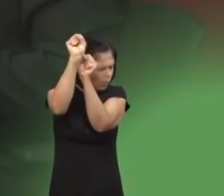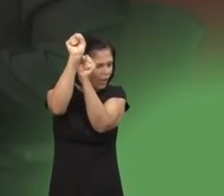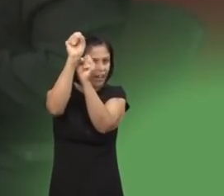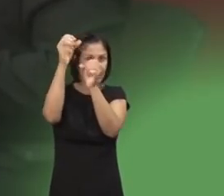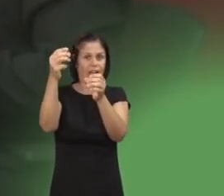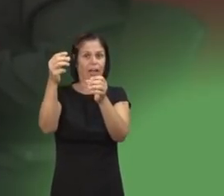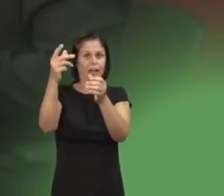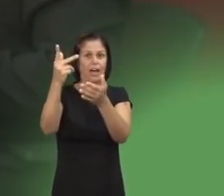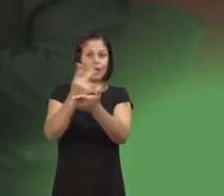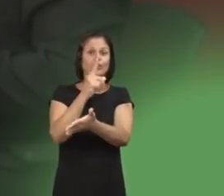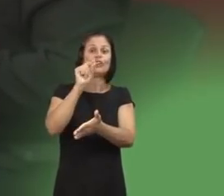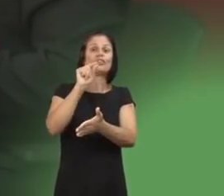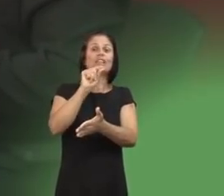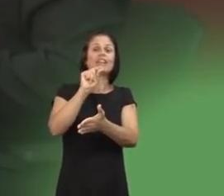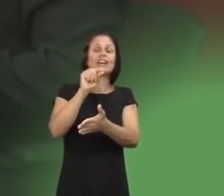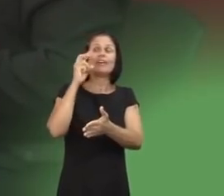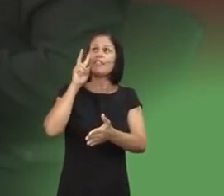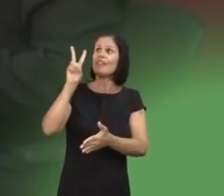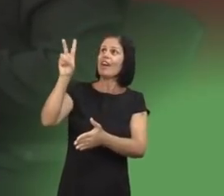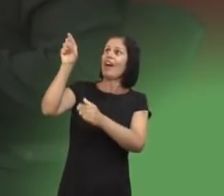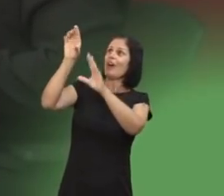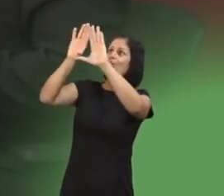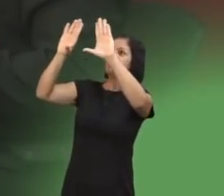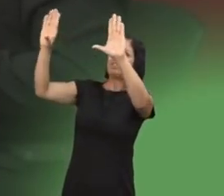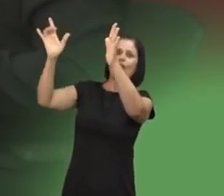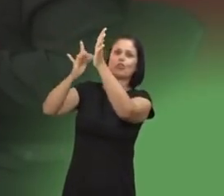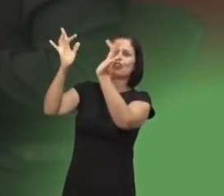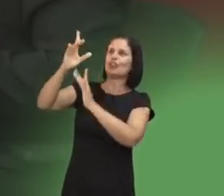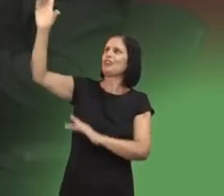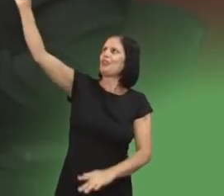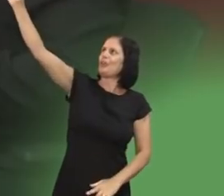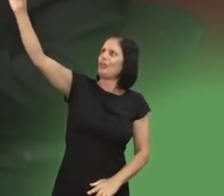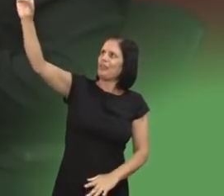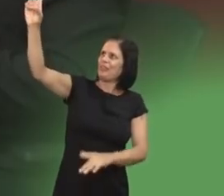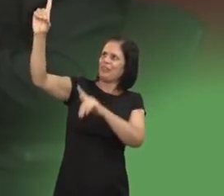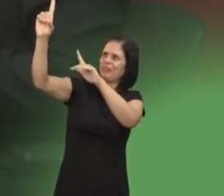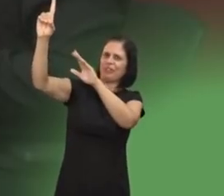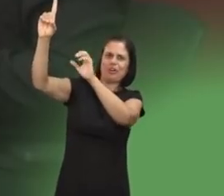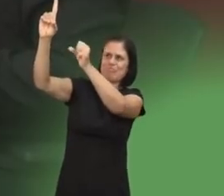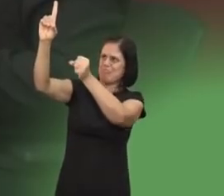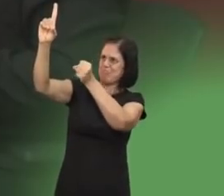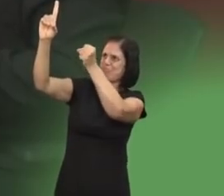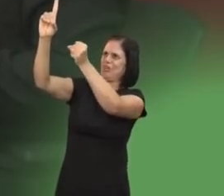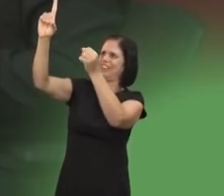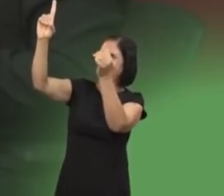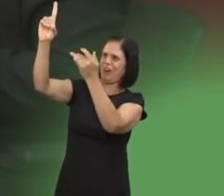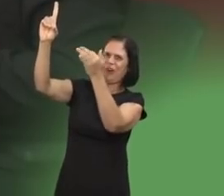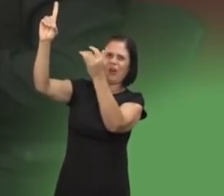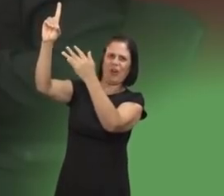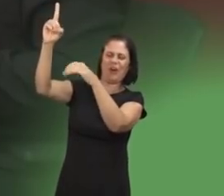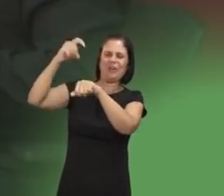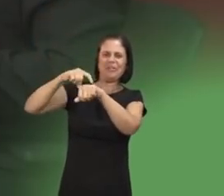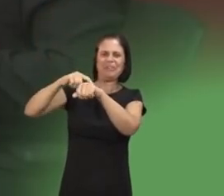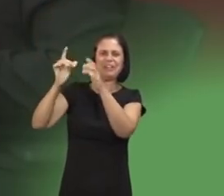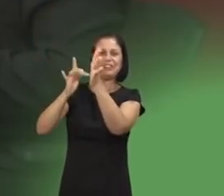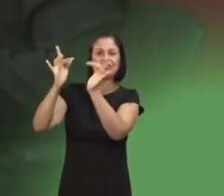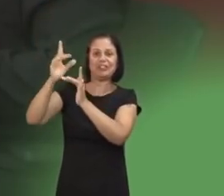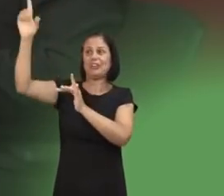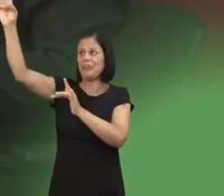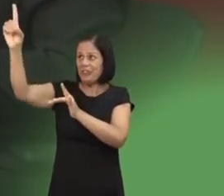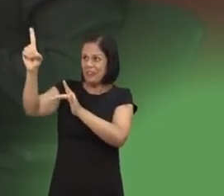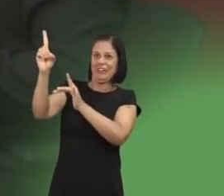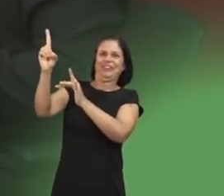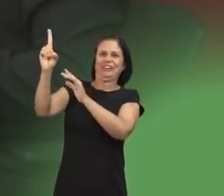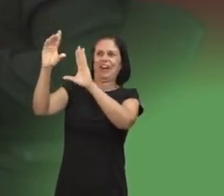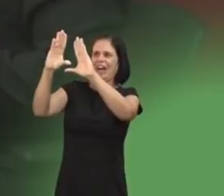abalados. Então verão aparecer no céu o quê? O Filho do Homem vindo em poder e glória. É o momento em que Jesus virá sobre